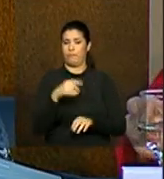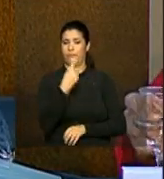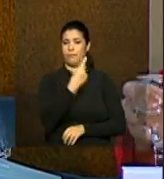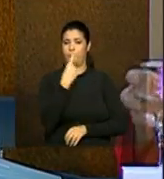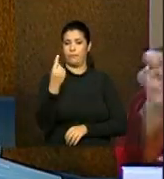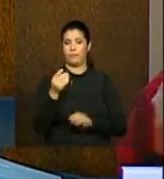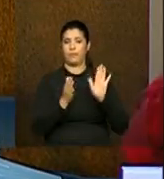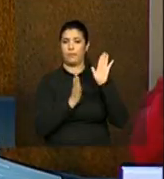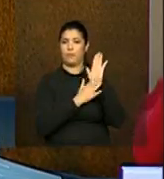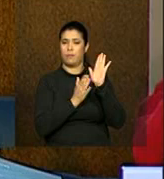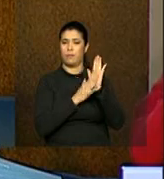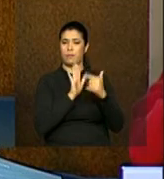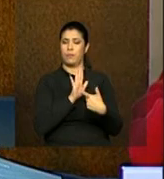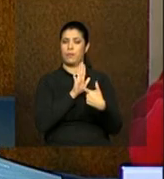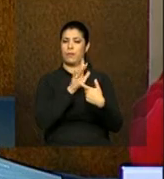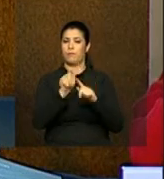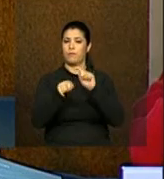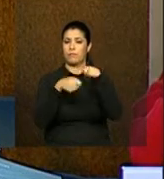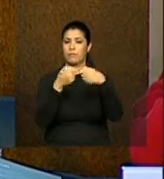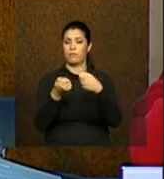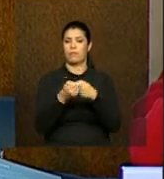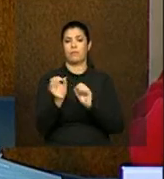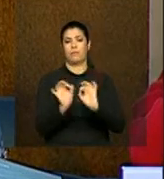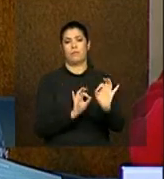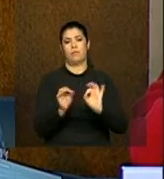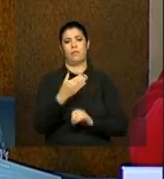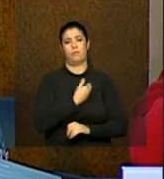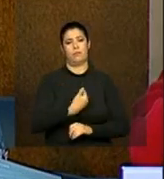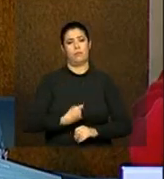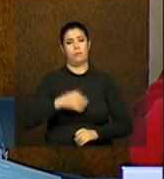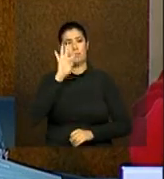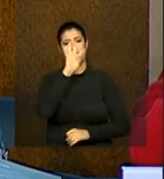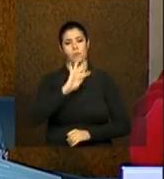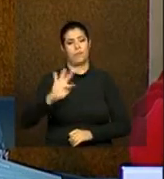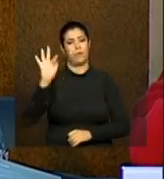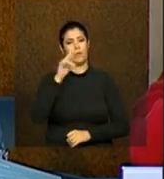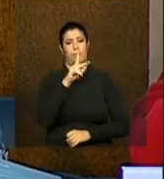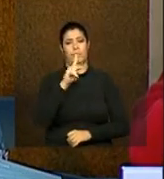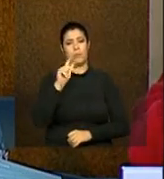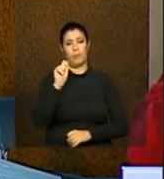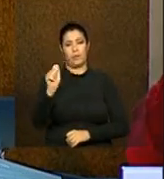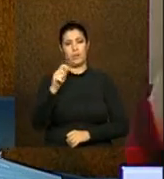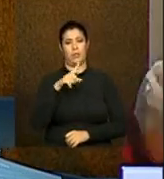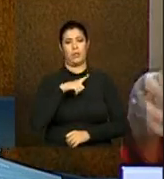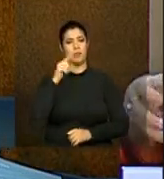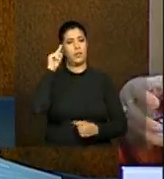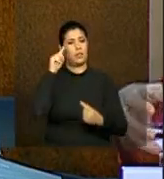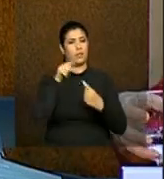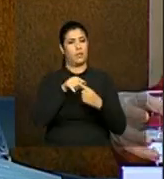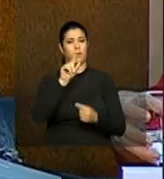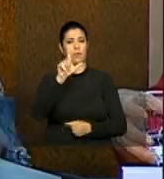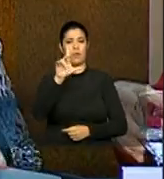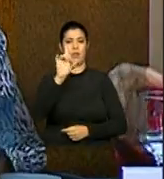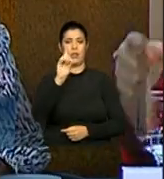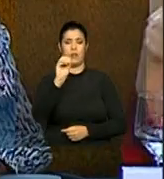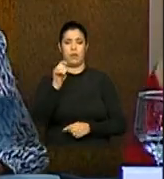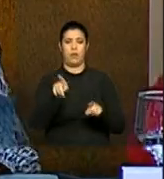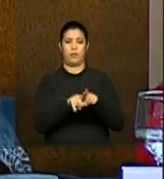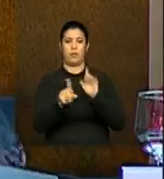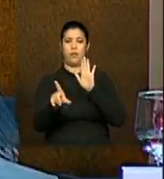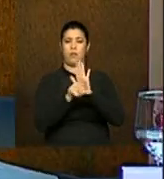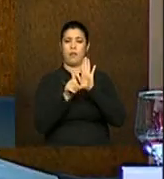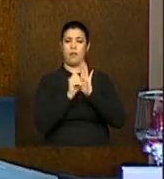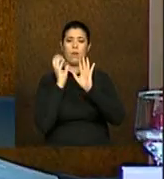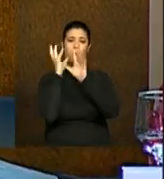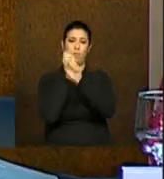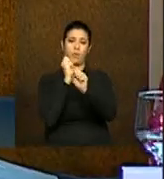expressas nos instrumentos de planejamento eh do governo federal, o PPA, o plano pluranual, LDO e a lei orçamentária. Então,